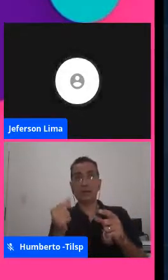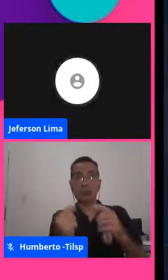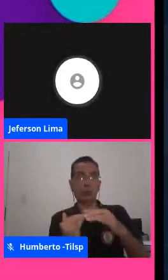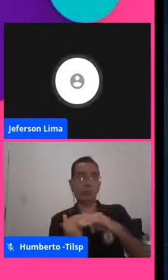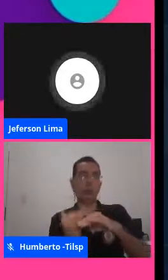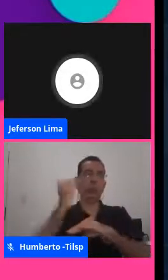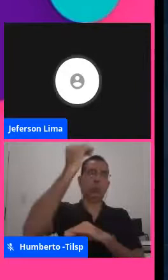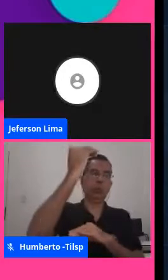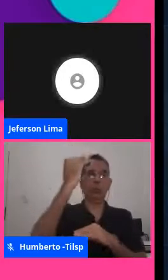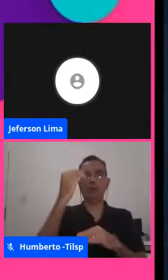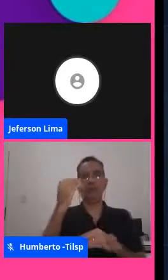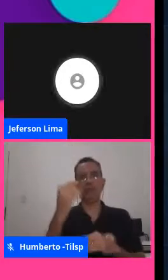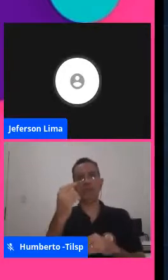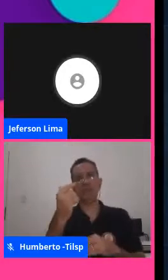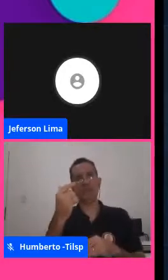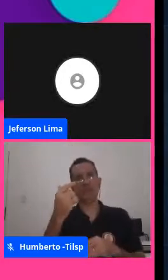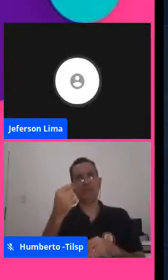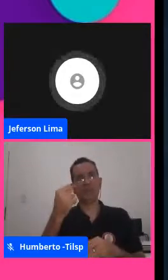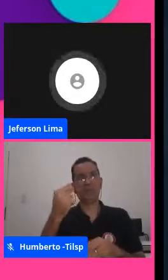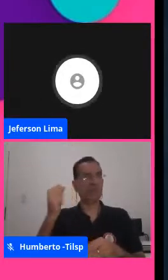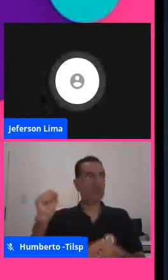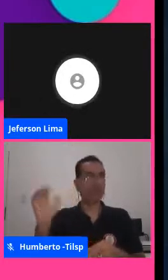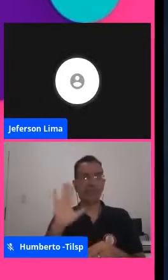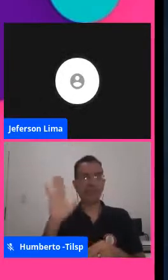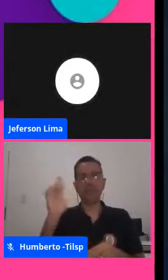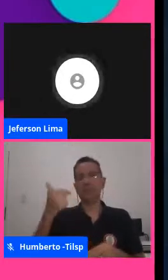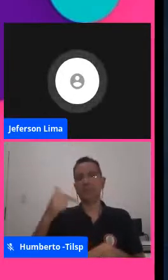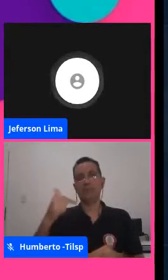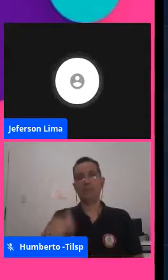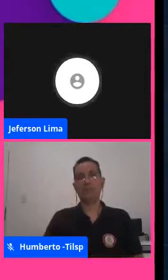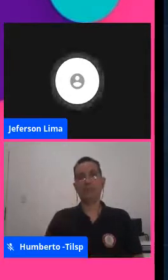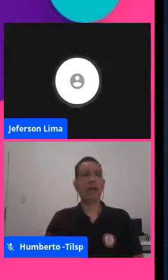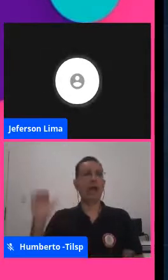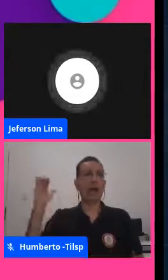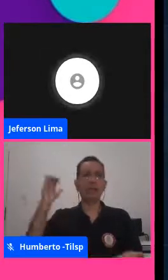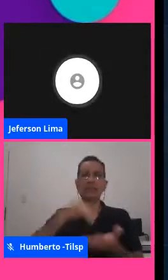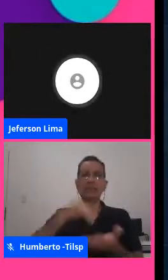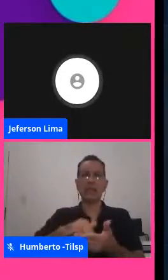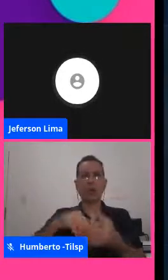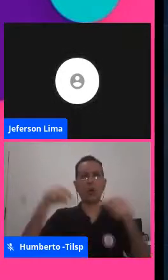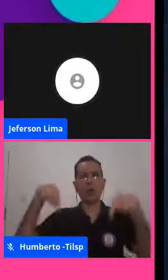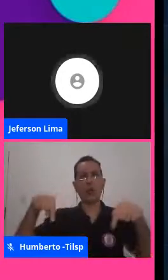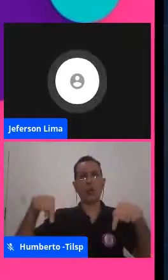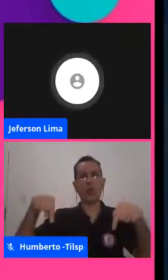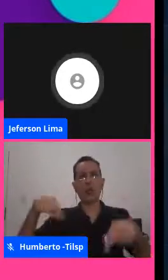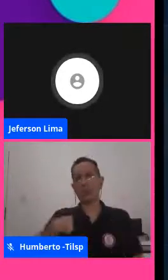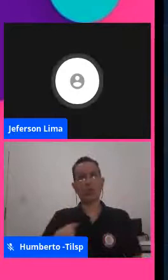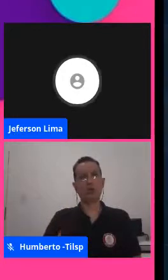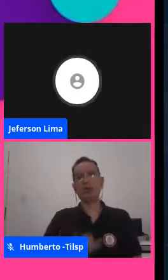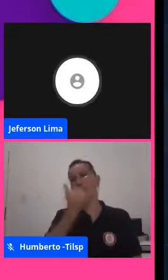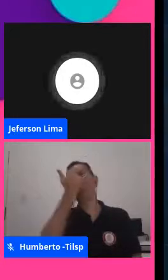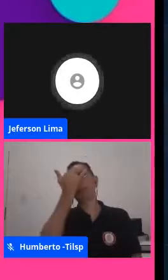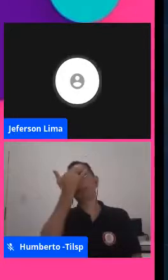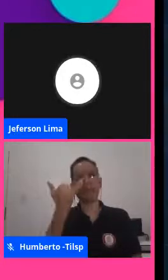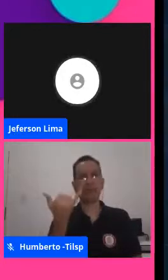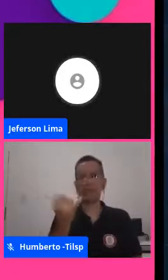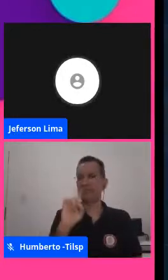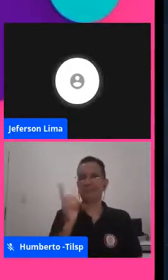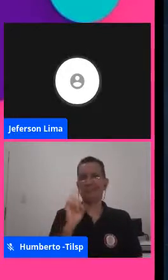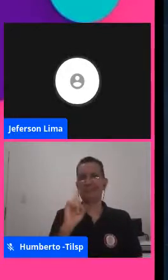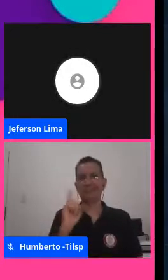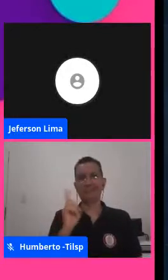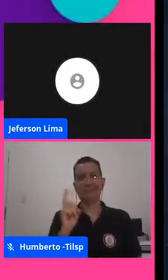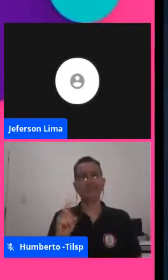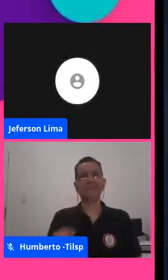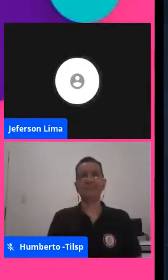hoje, nunca tive uma surpresa com o final do mês, já tendo criado sistemas que tinham 3, 5 mil usuários aí